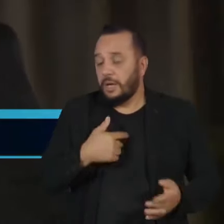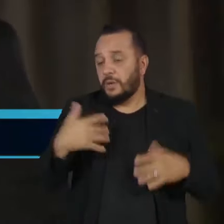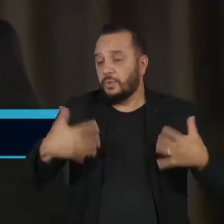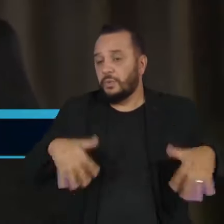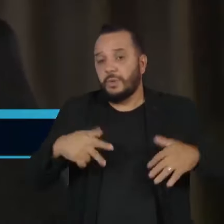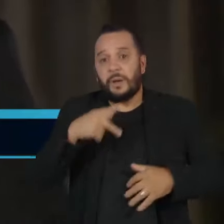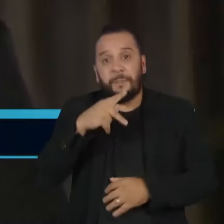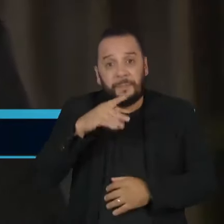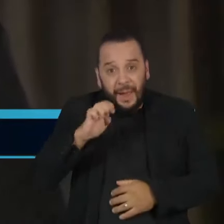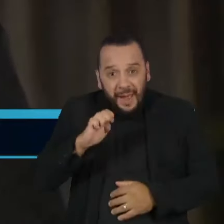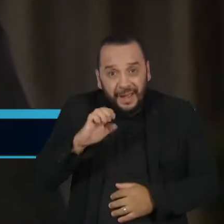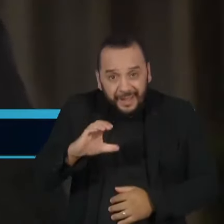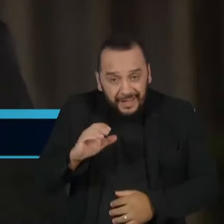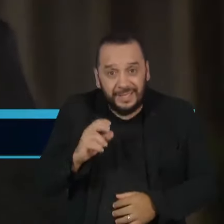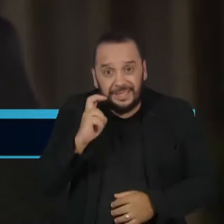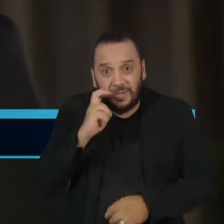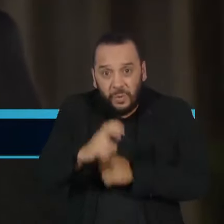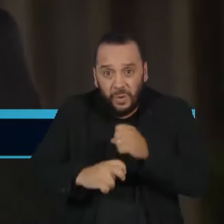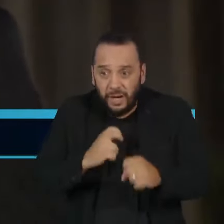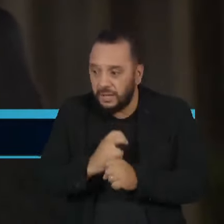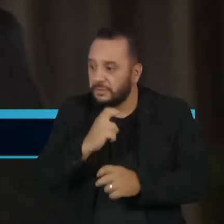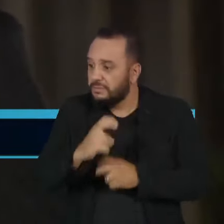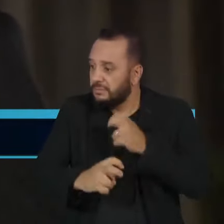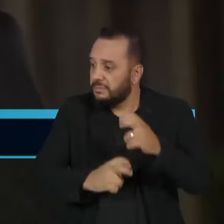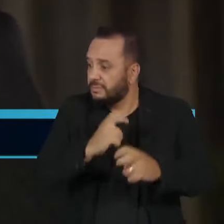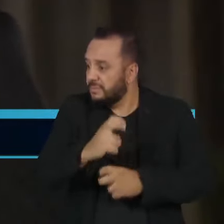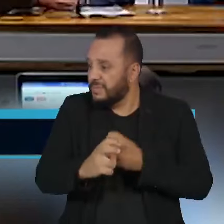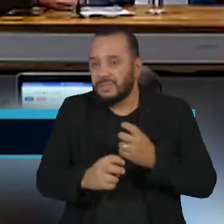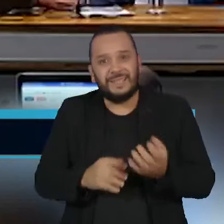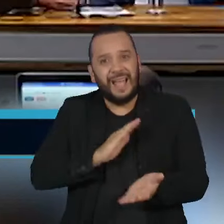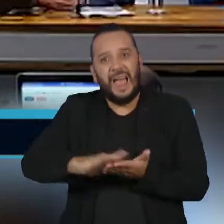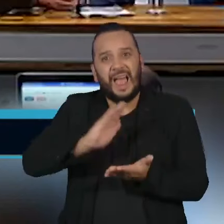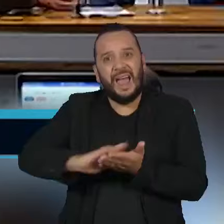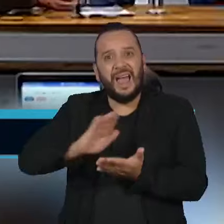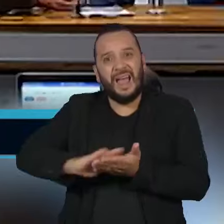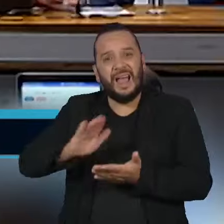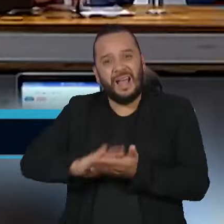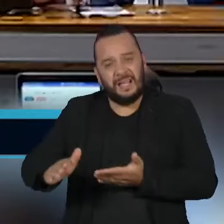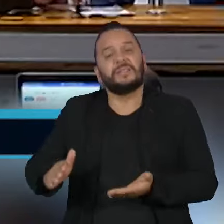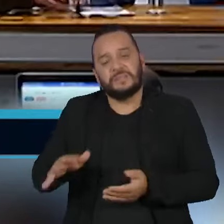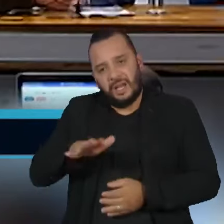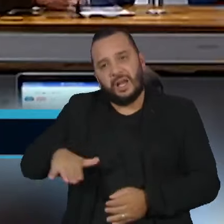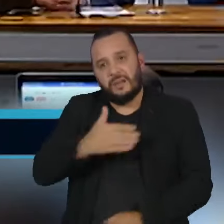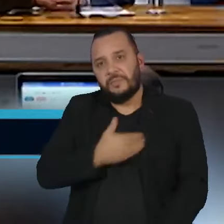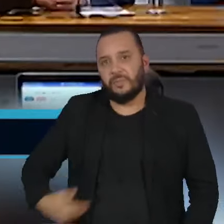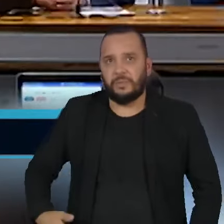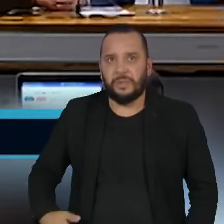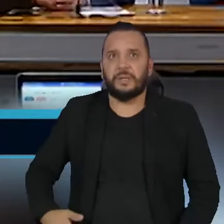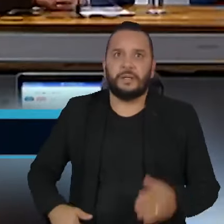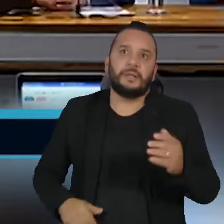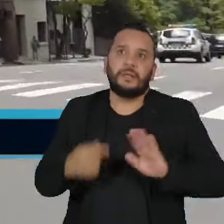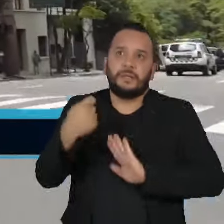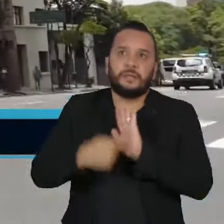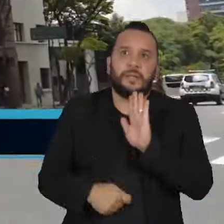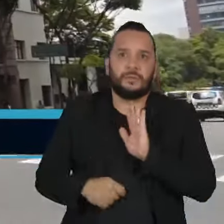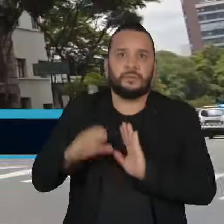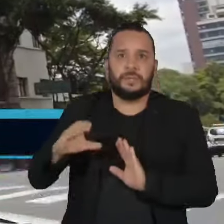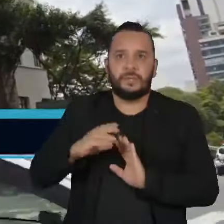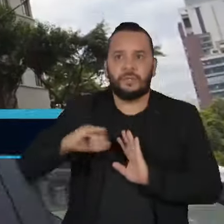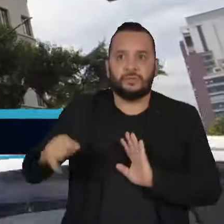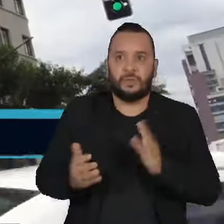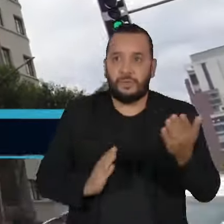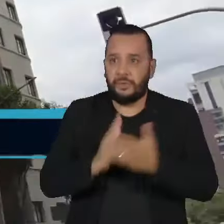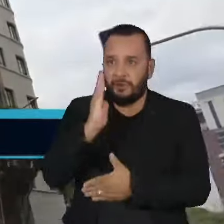que ainda não sabe o quanto impactará os cofres públicos. O texto, aprovado ontem na Comissão de Constituição e Justiça,